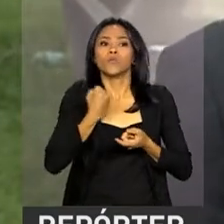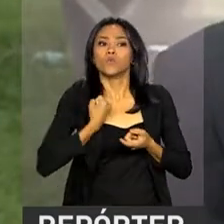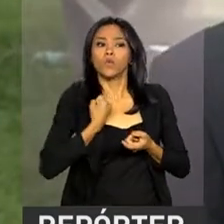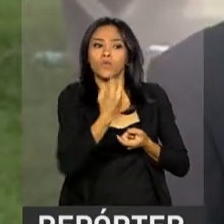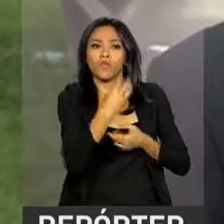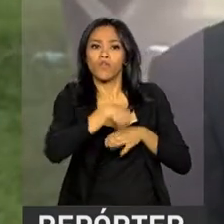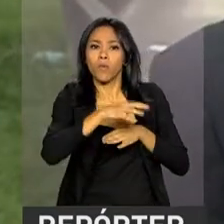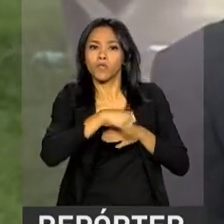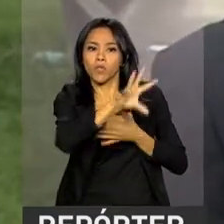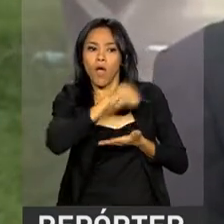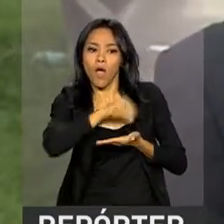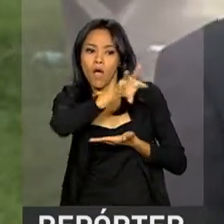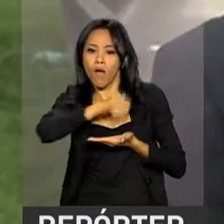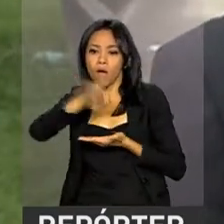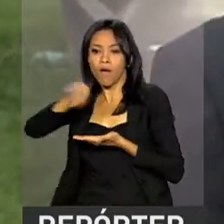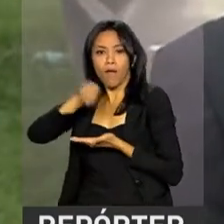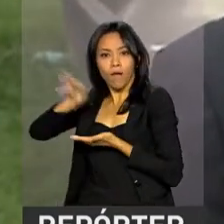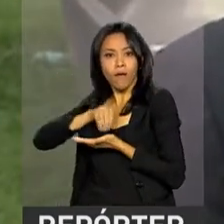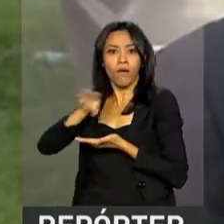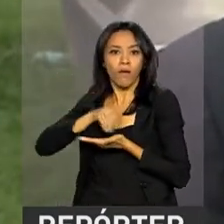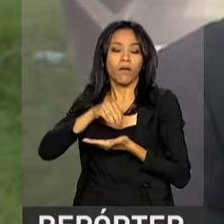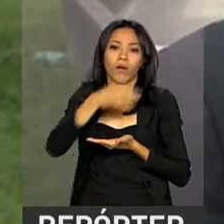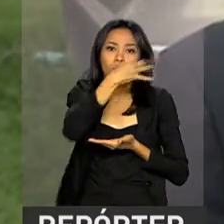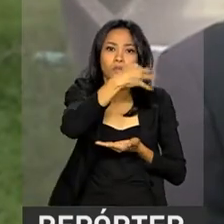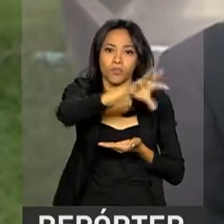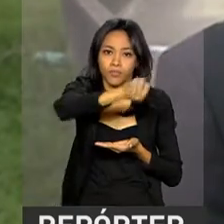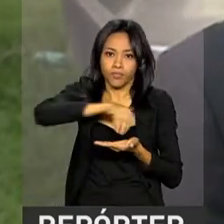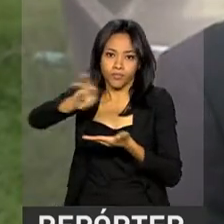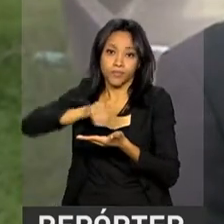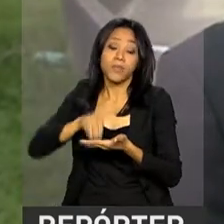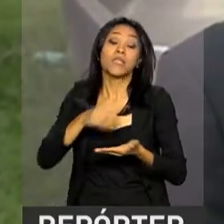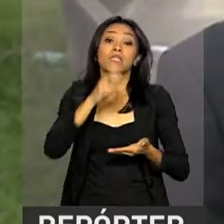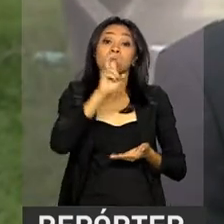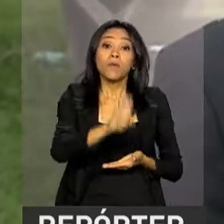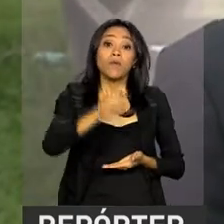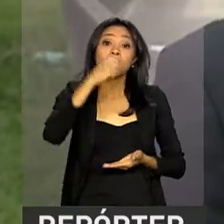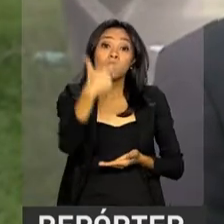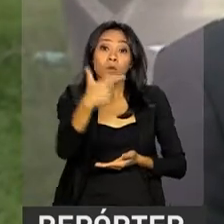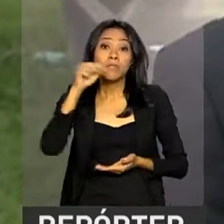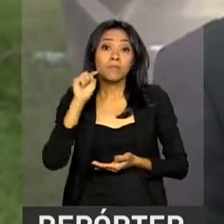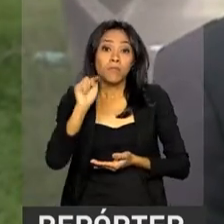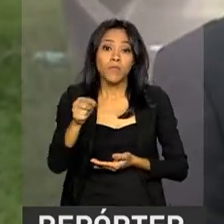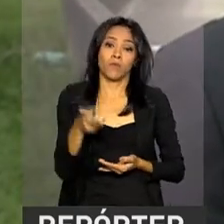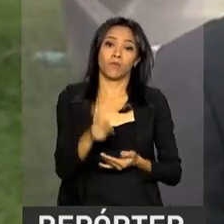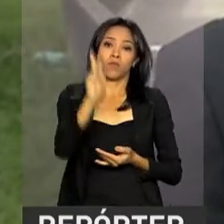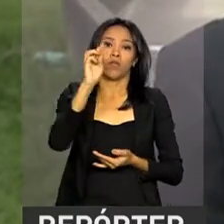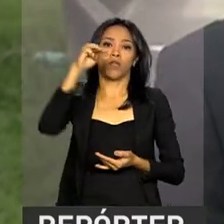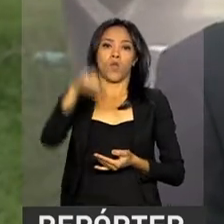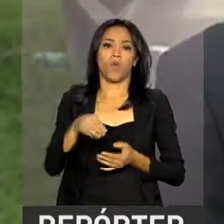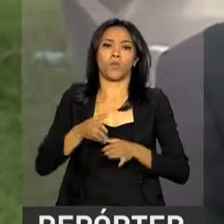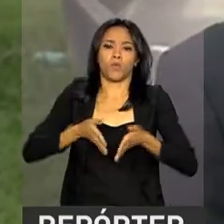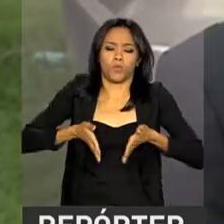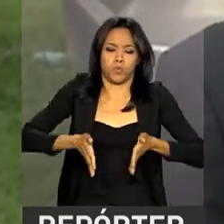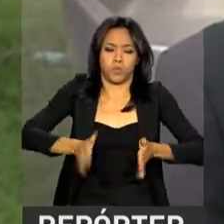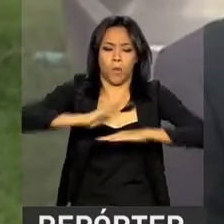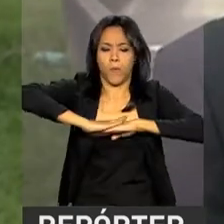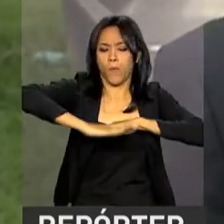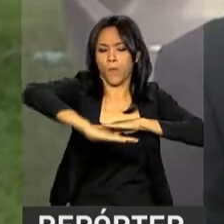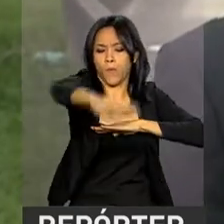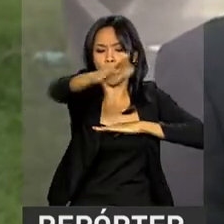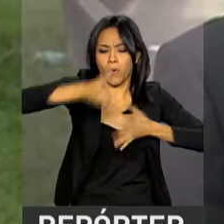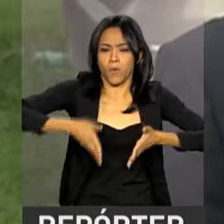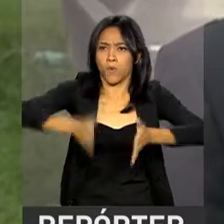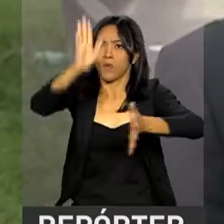informações técnicos do dnit avaliar os 52 mil quilômetros de estradas pavimentadas para definir o icm